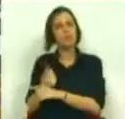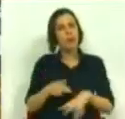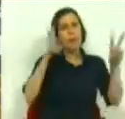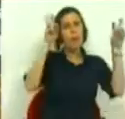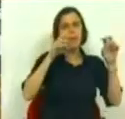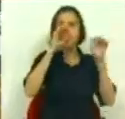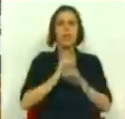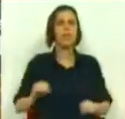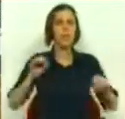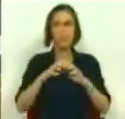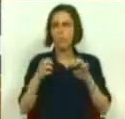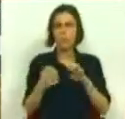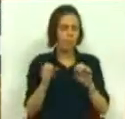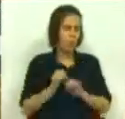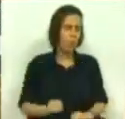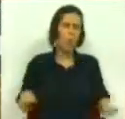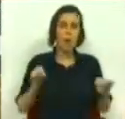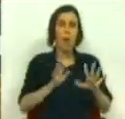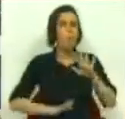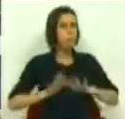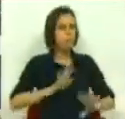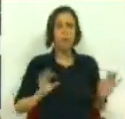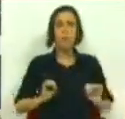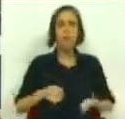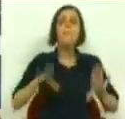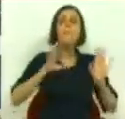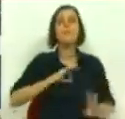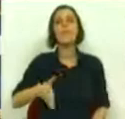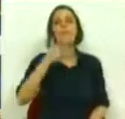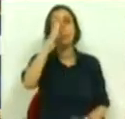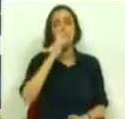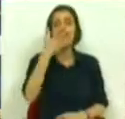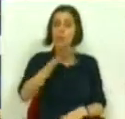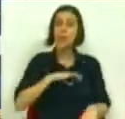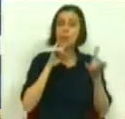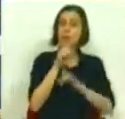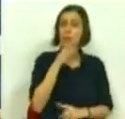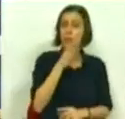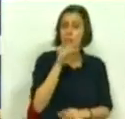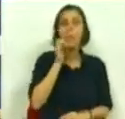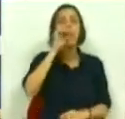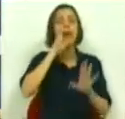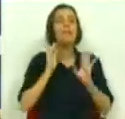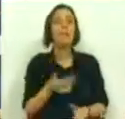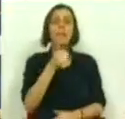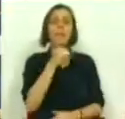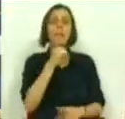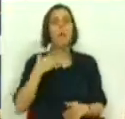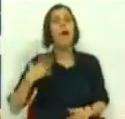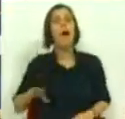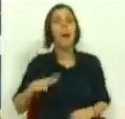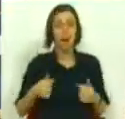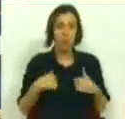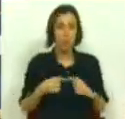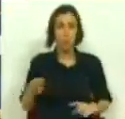matérias, sem nenhum complexo e sem nenhuma reserva. Mas, Sr. Primeiro-Ministro, Srs. Deputados, quem tem que decidir o que quer